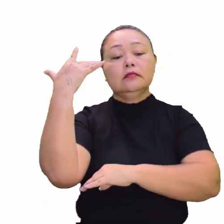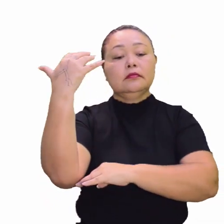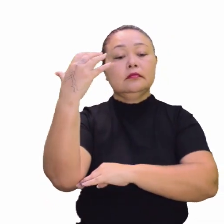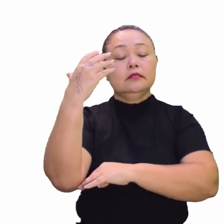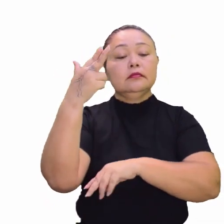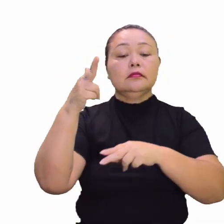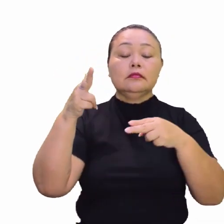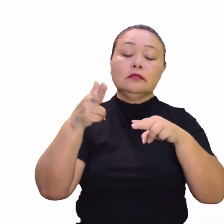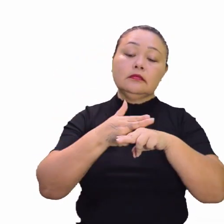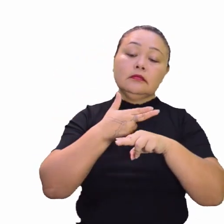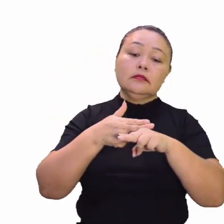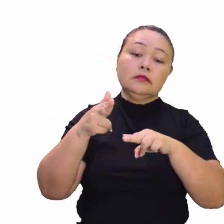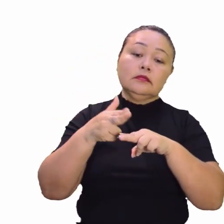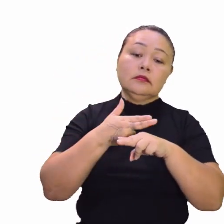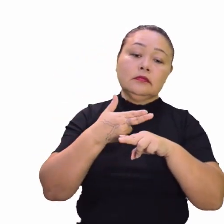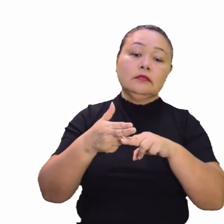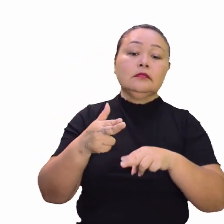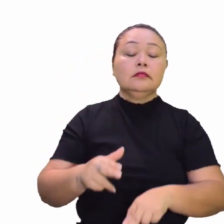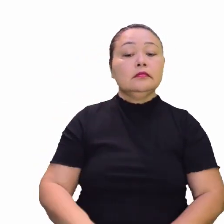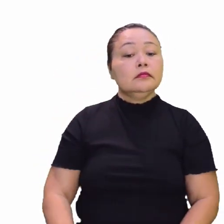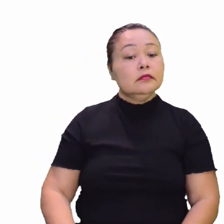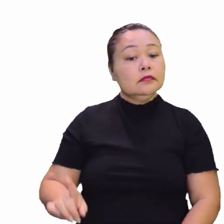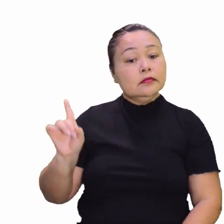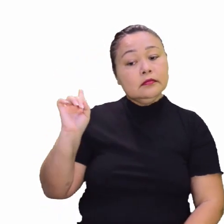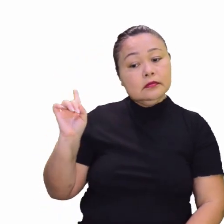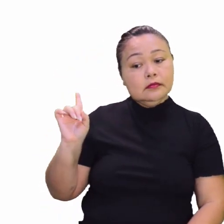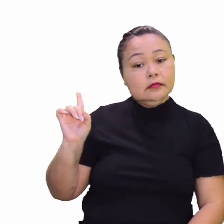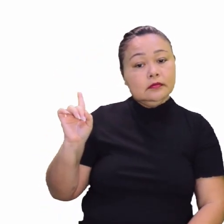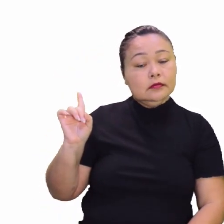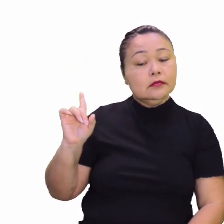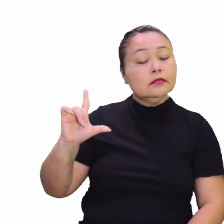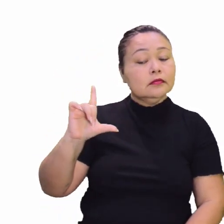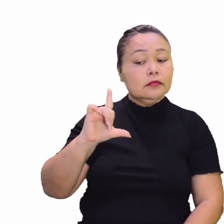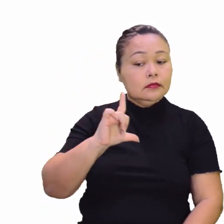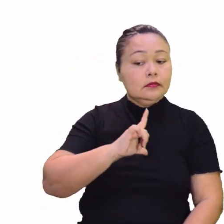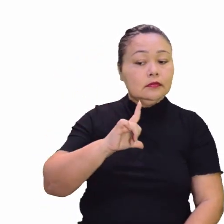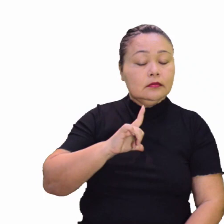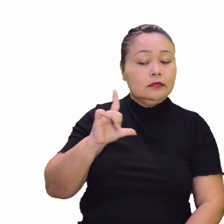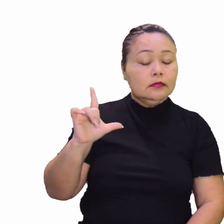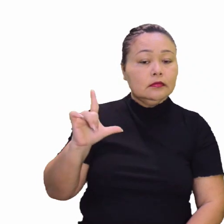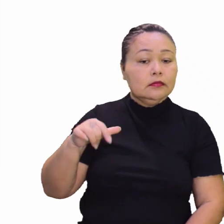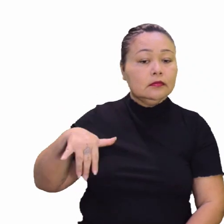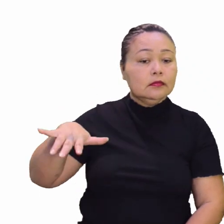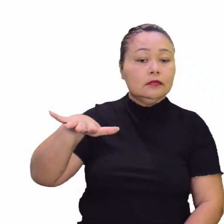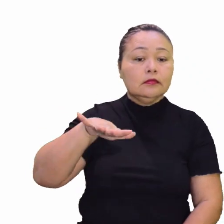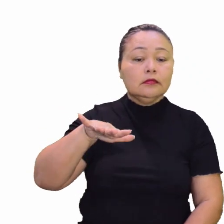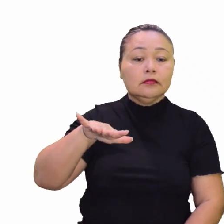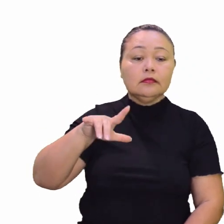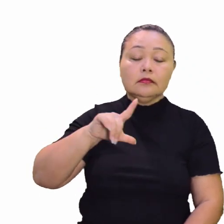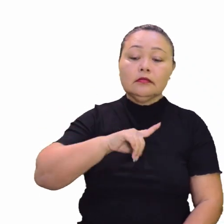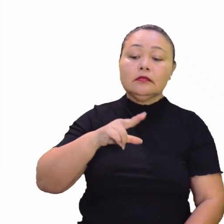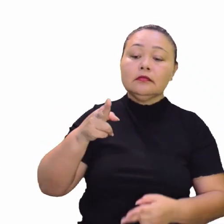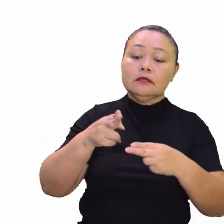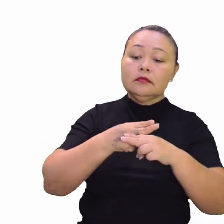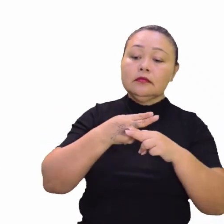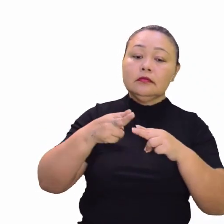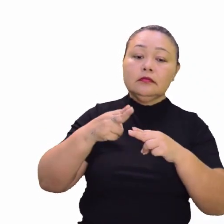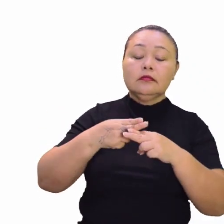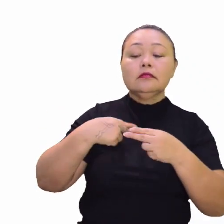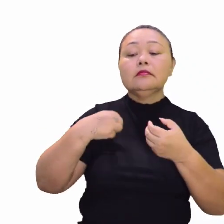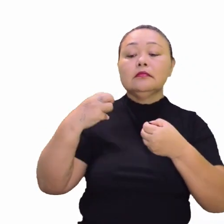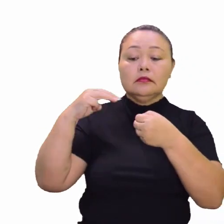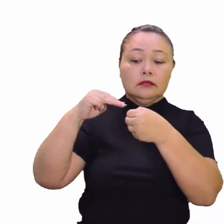estão cacau. Olha aí, galera, tem gente que viu aí esse nome, ó, vai saber por que o nome